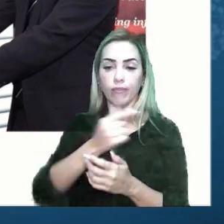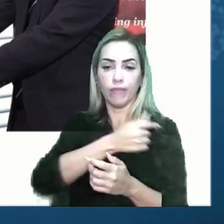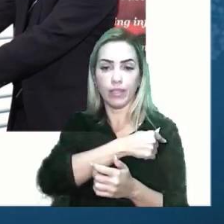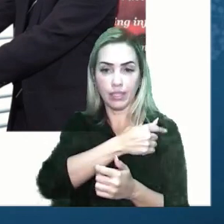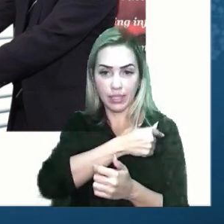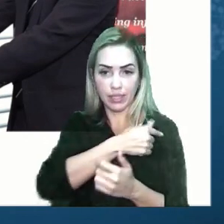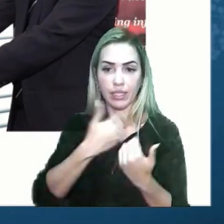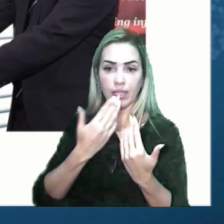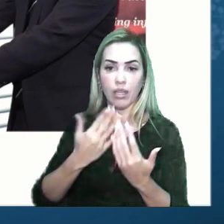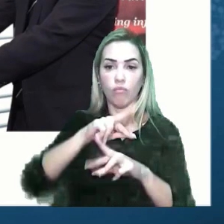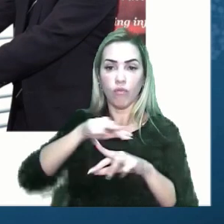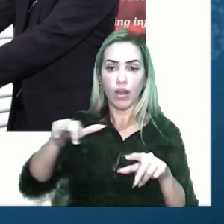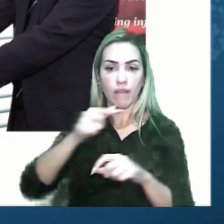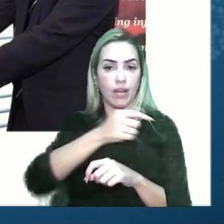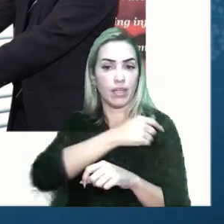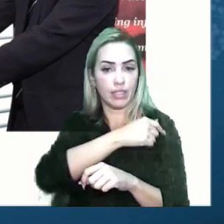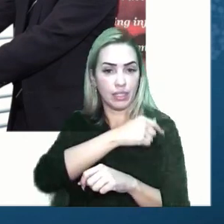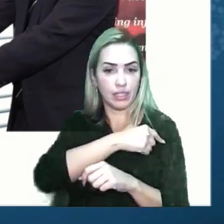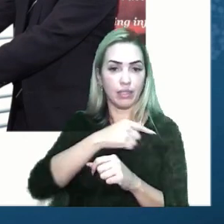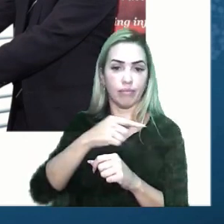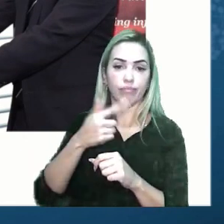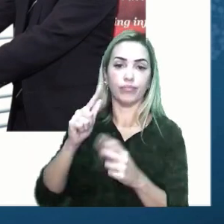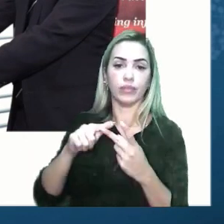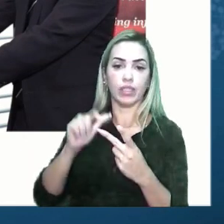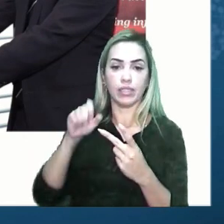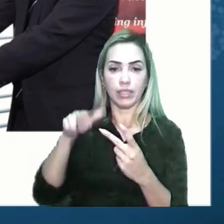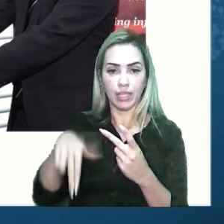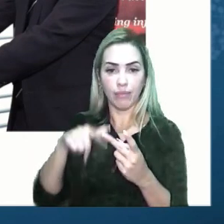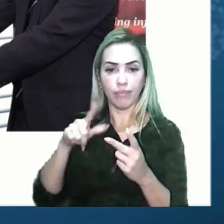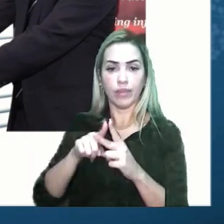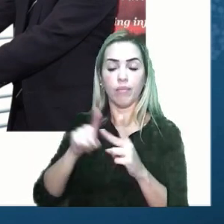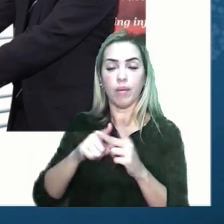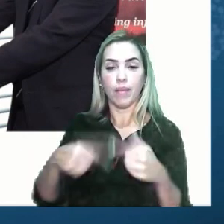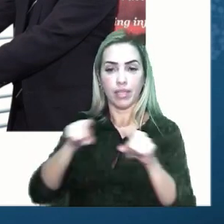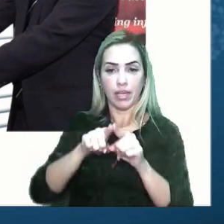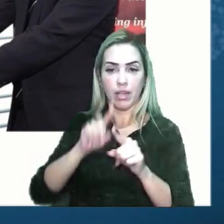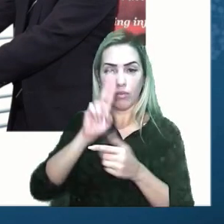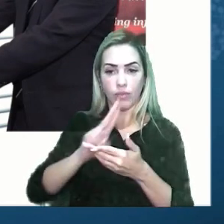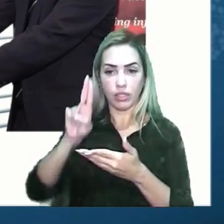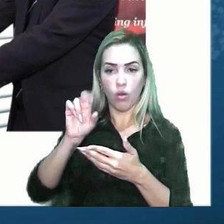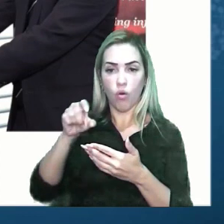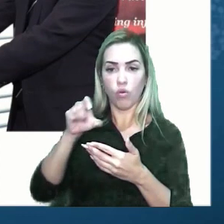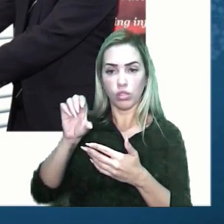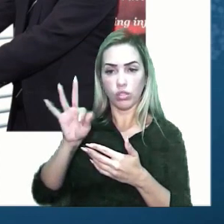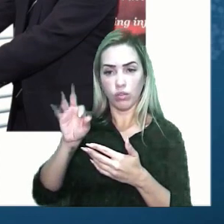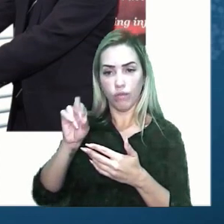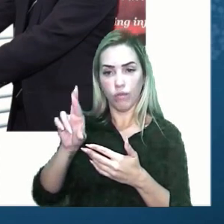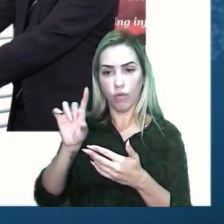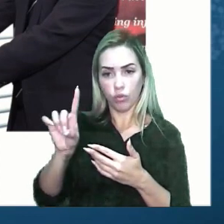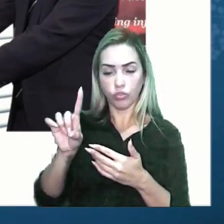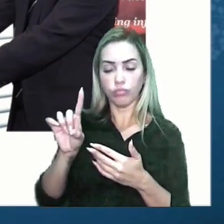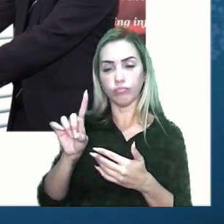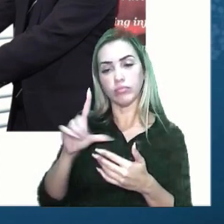vacinas. Então, com as vacinas de Janssen e em parceria com a Universidade de Oxford, levou muito tempo, e não é a mesma experiência